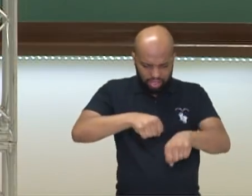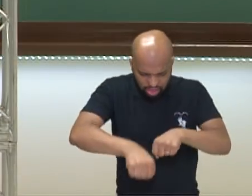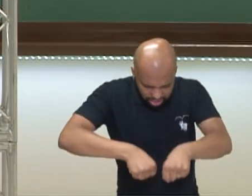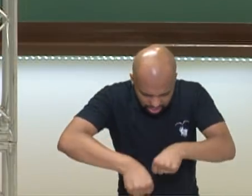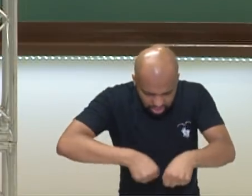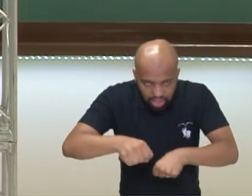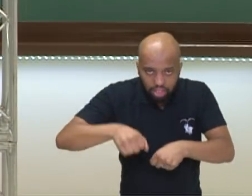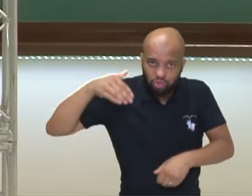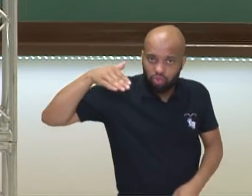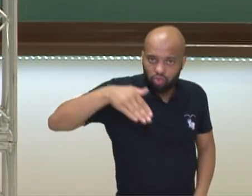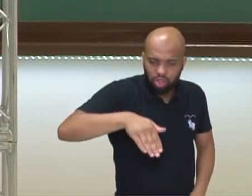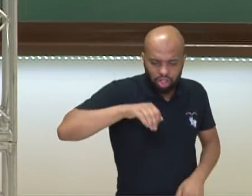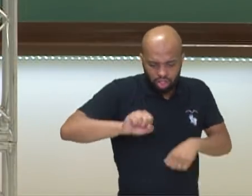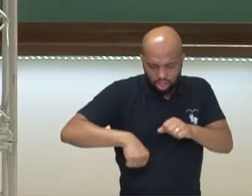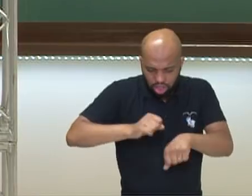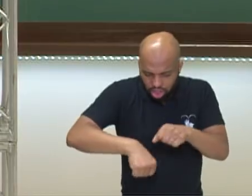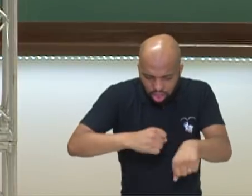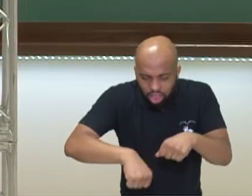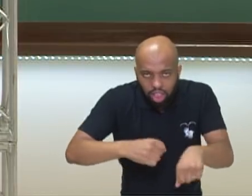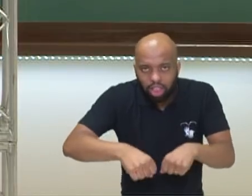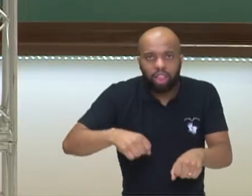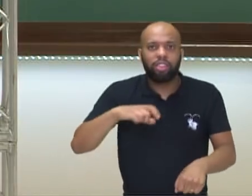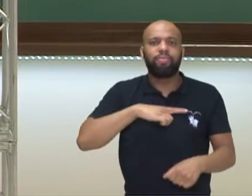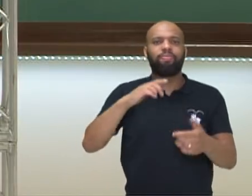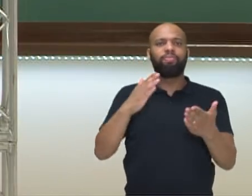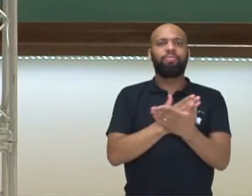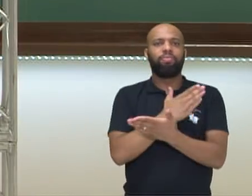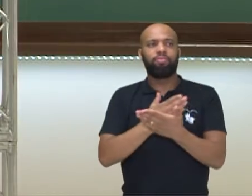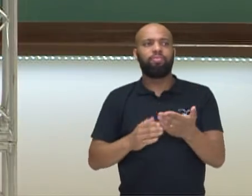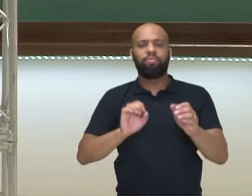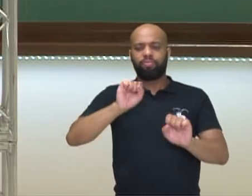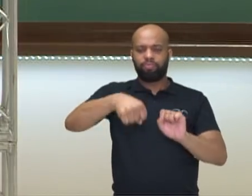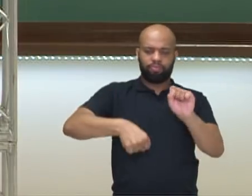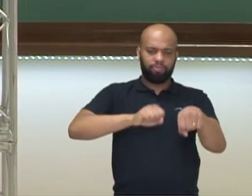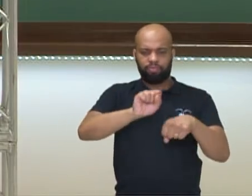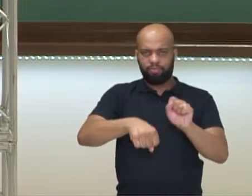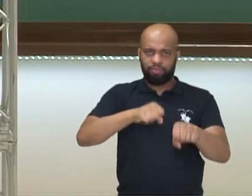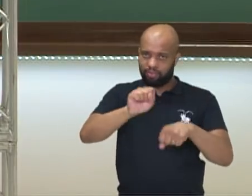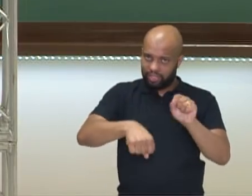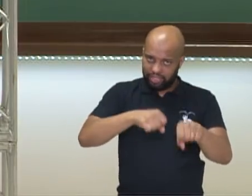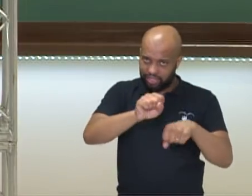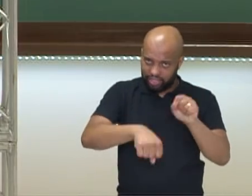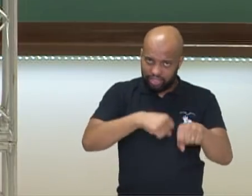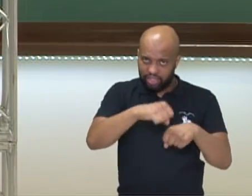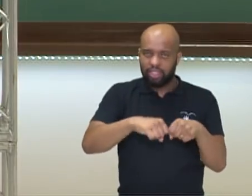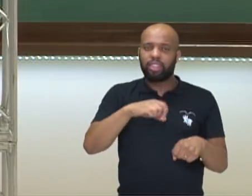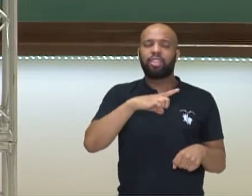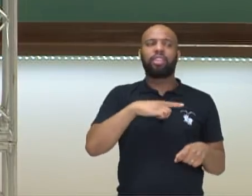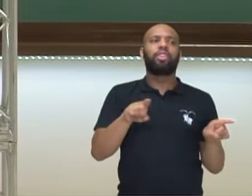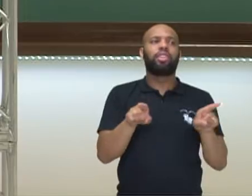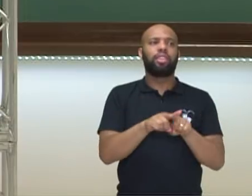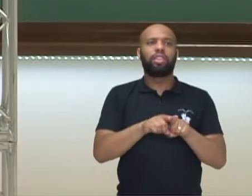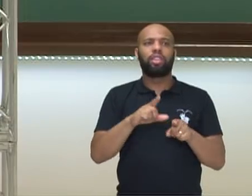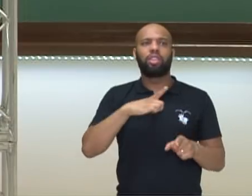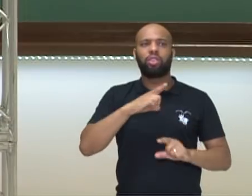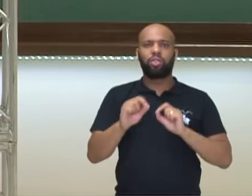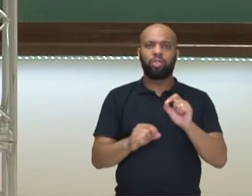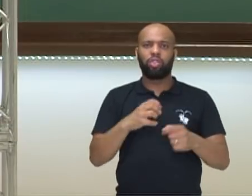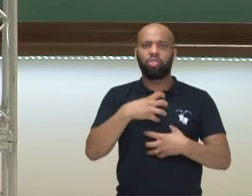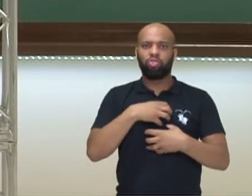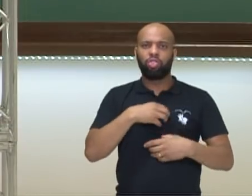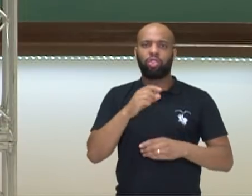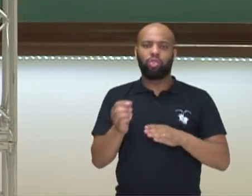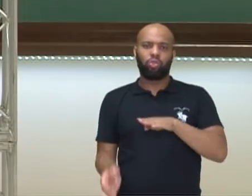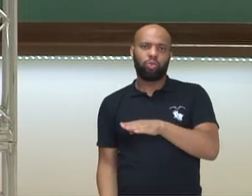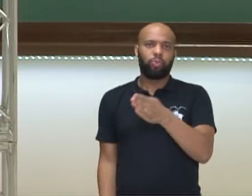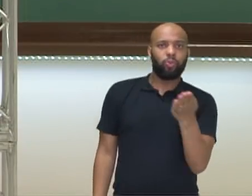a pedalada vai ficar mais leve. Algumas bicicletas, alguns equipamentos dão até a inclinação